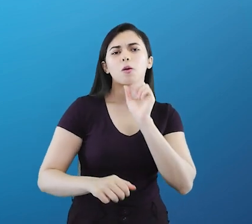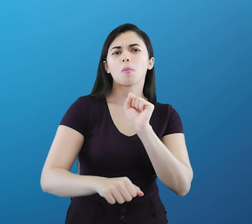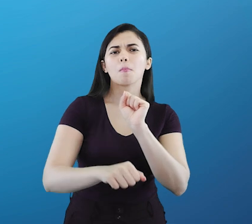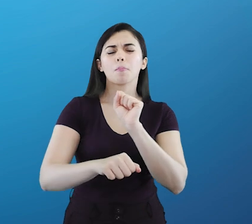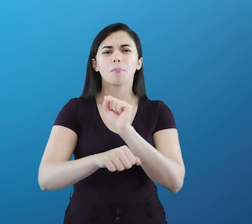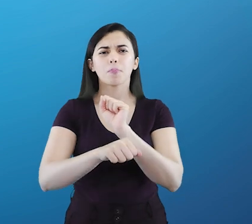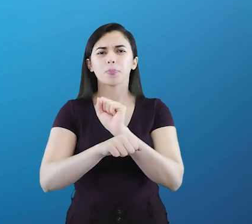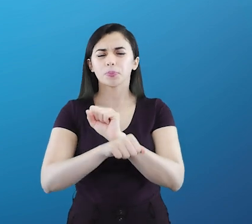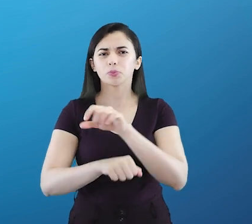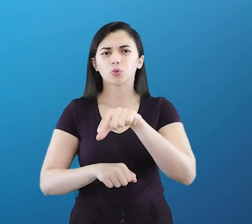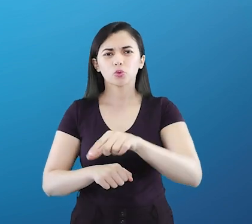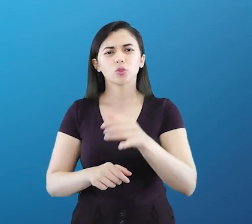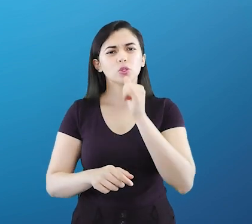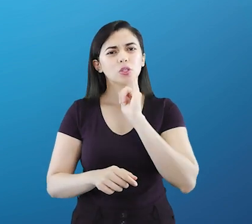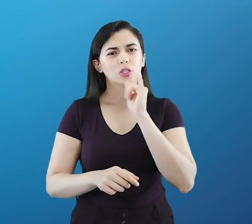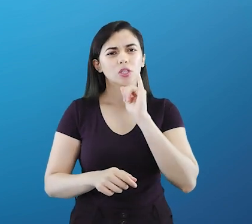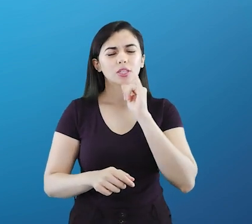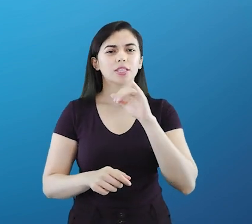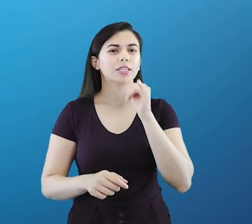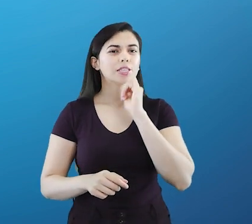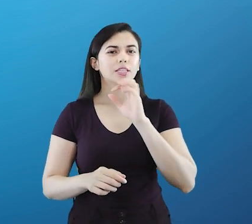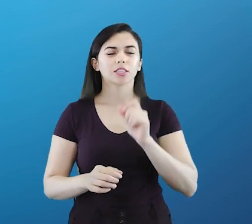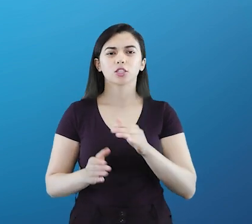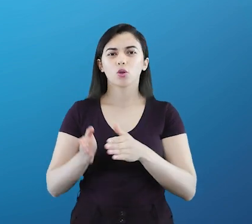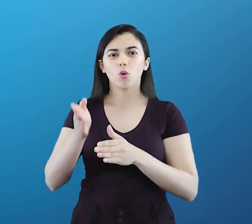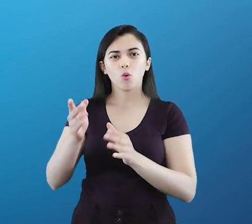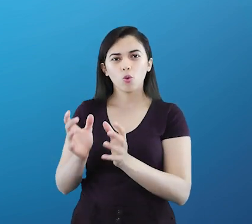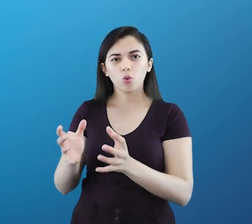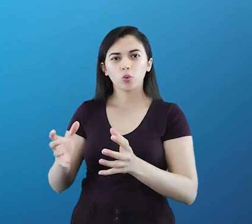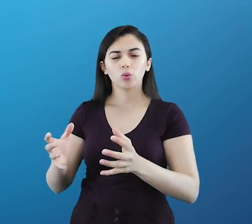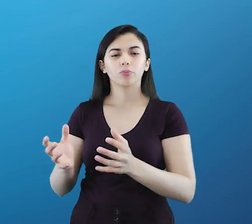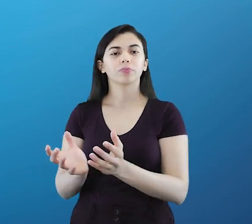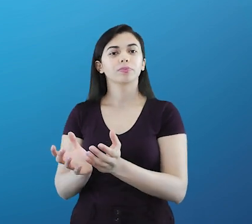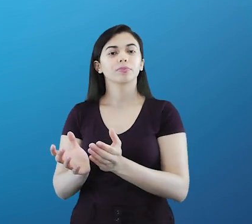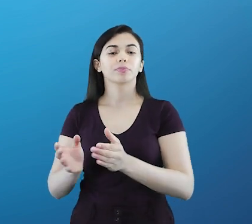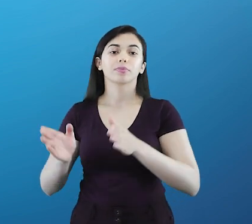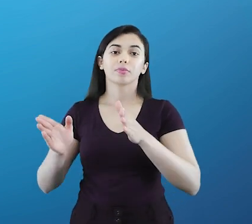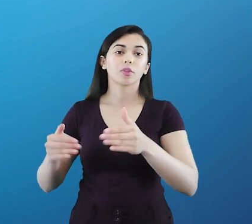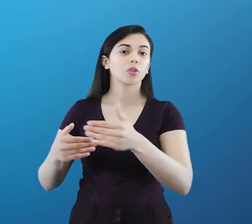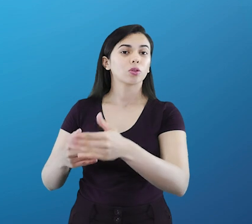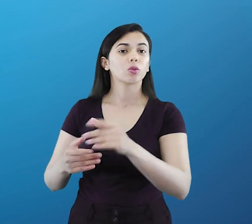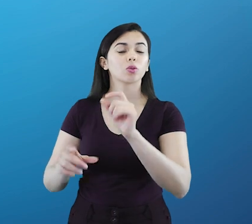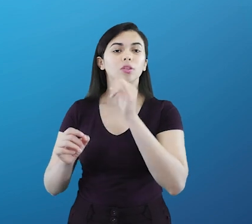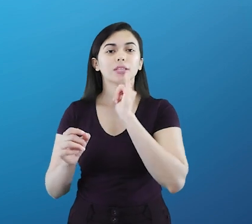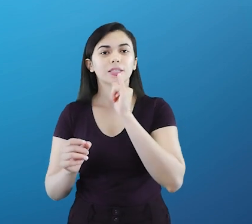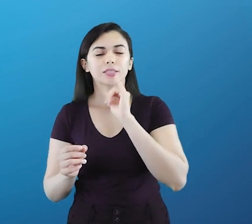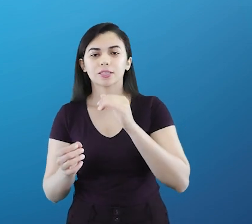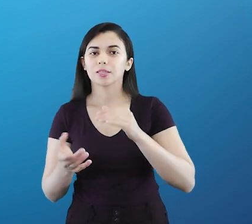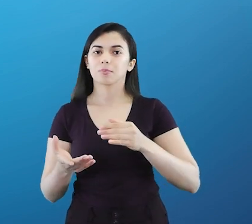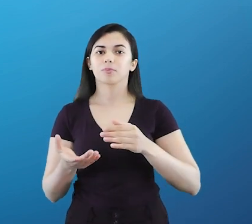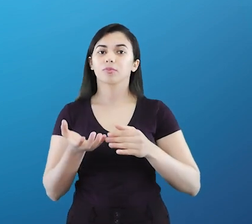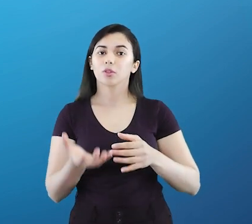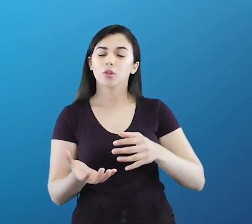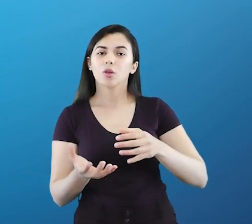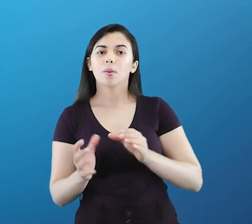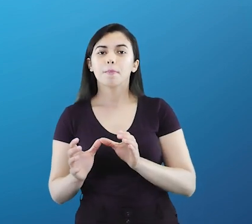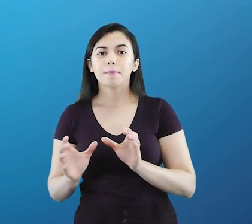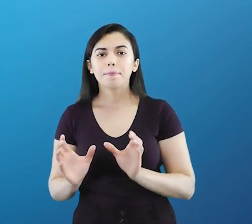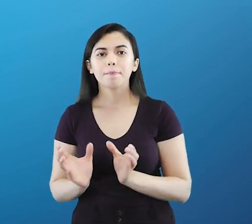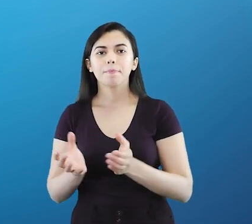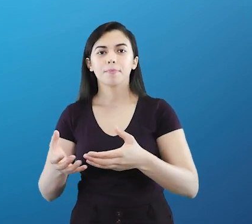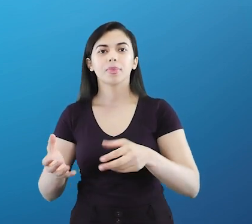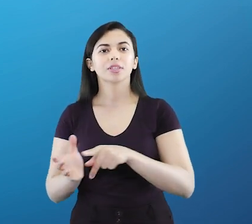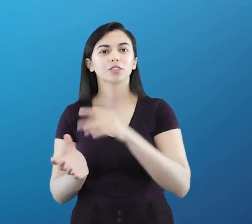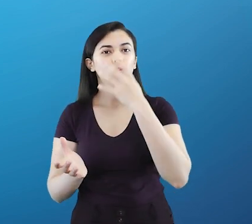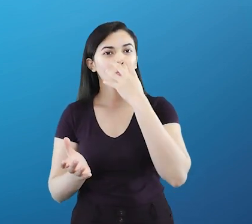comum que esses ovos sejam alojados ali na parede de reservatórios, por exemplo, o bebedouro de cães. Então é necessário que